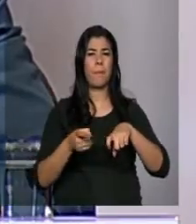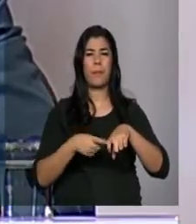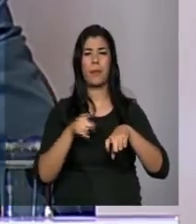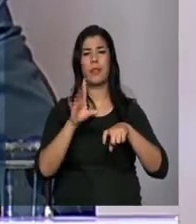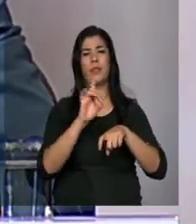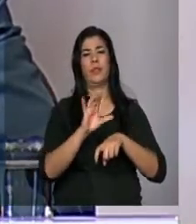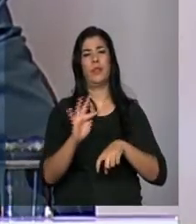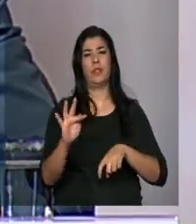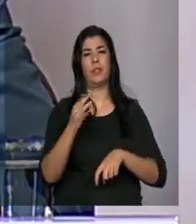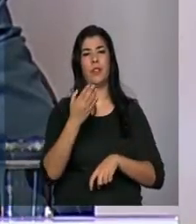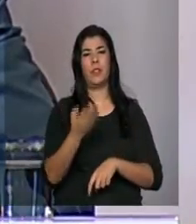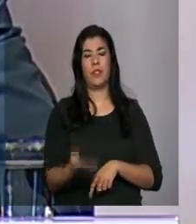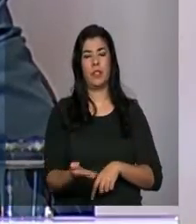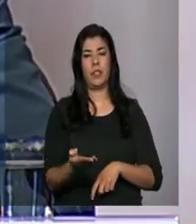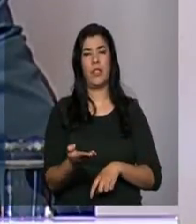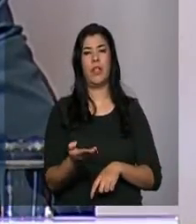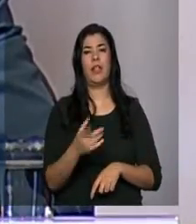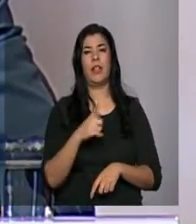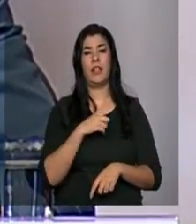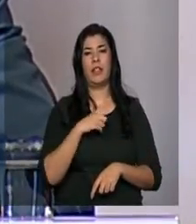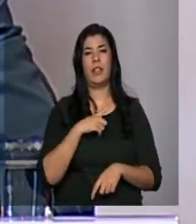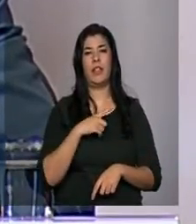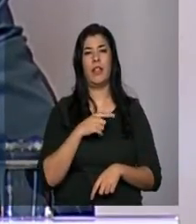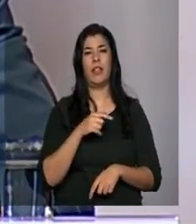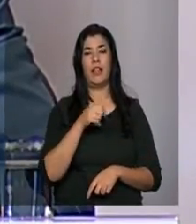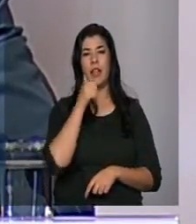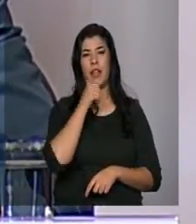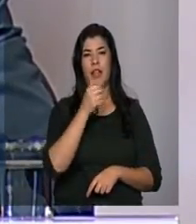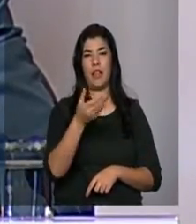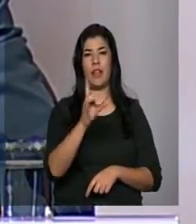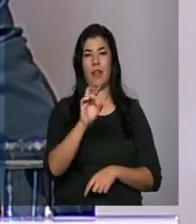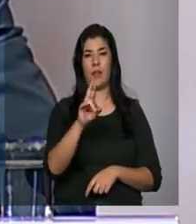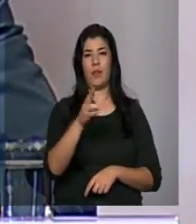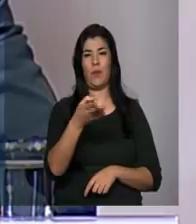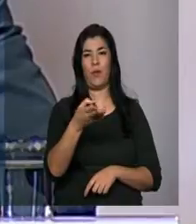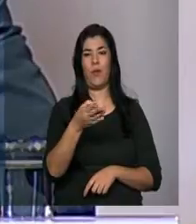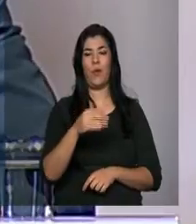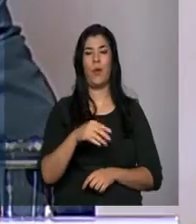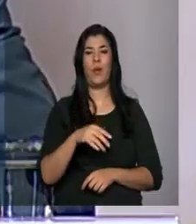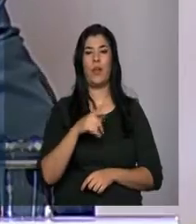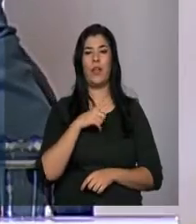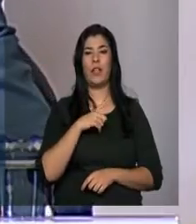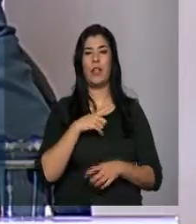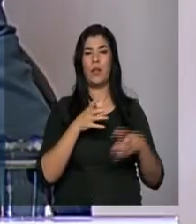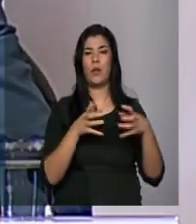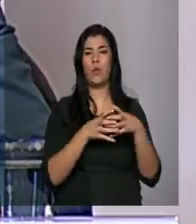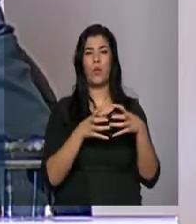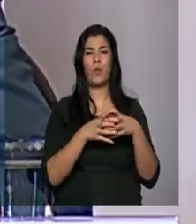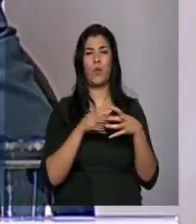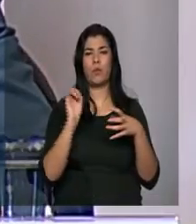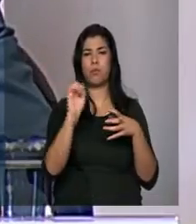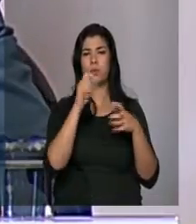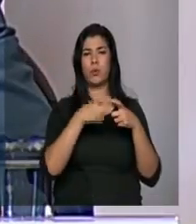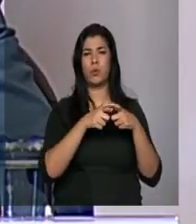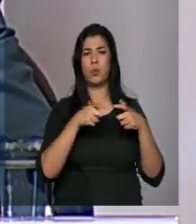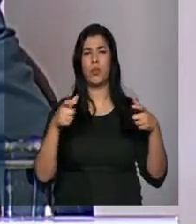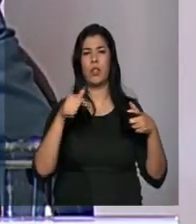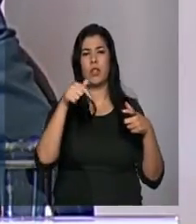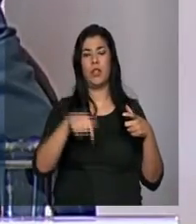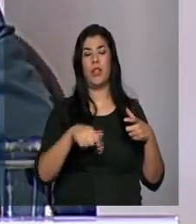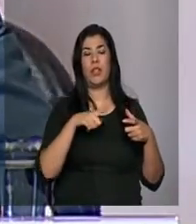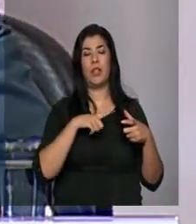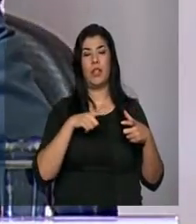na pessoa da doutora Miriam, que eu sei que tem uma equipe muito grande por trás disso. O Distrito Federal hoje, nós temos só na